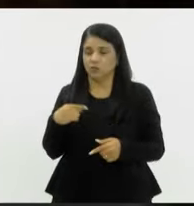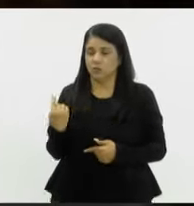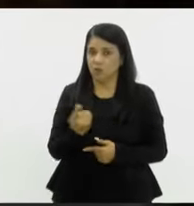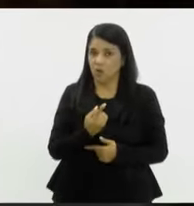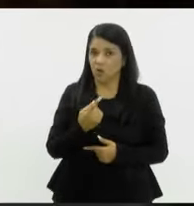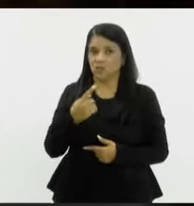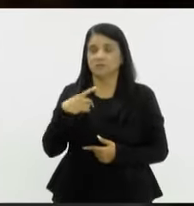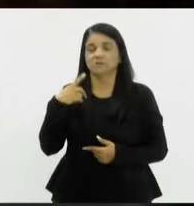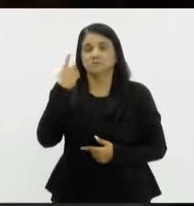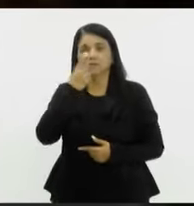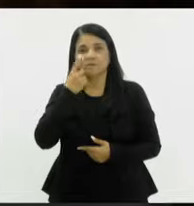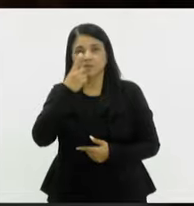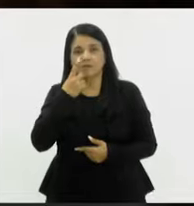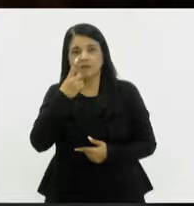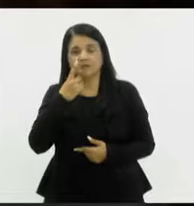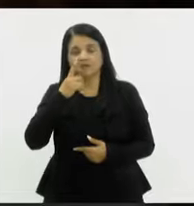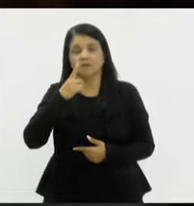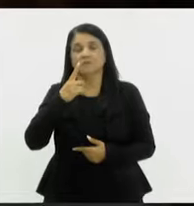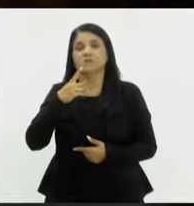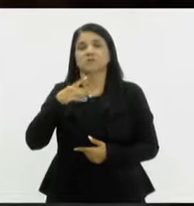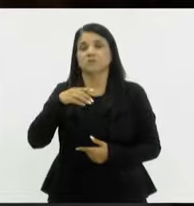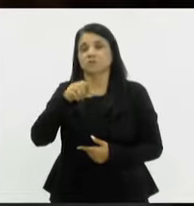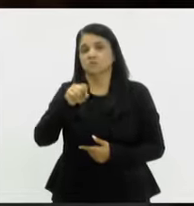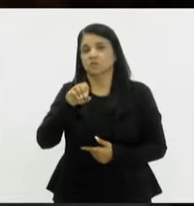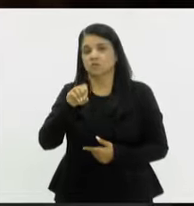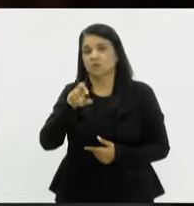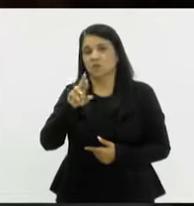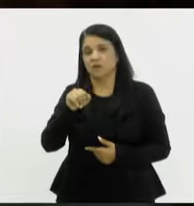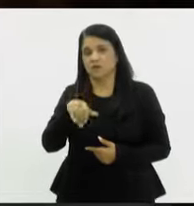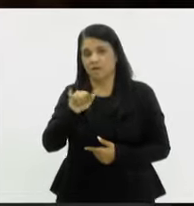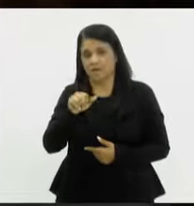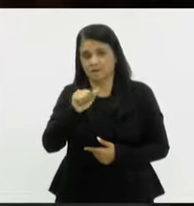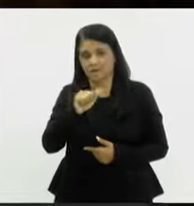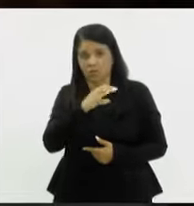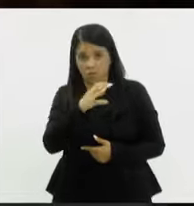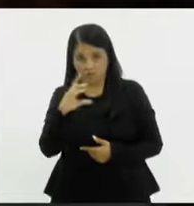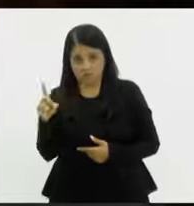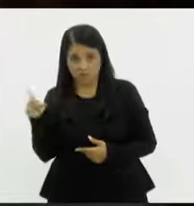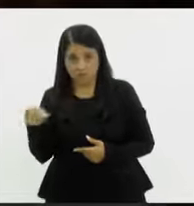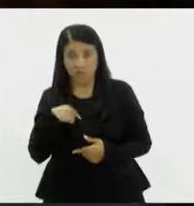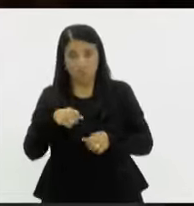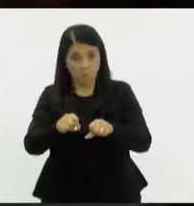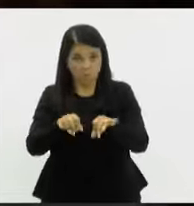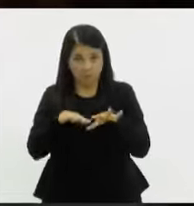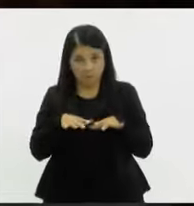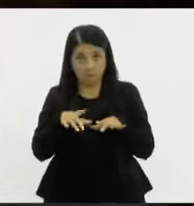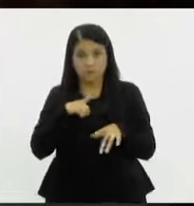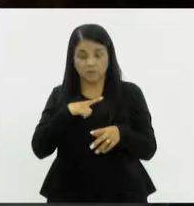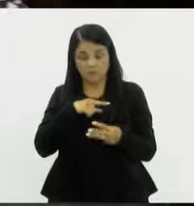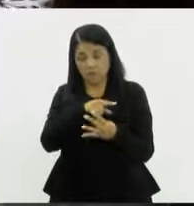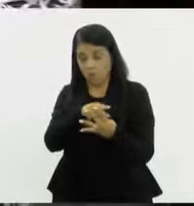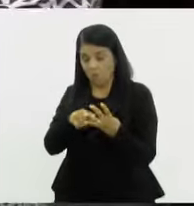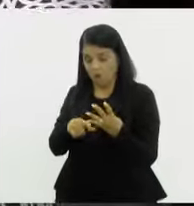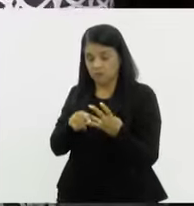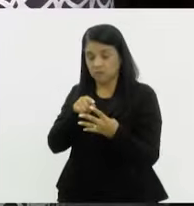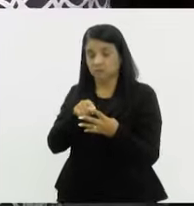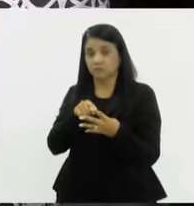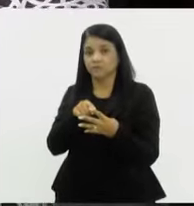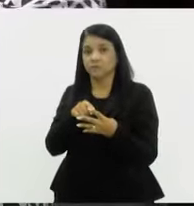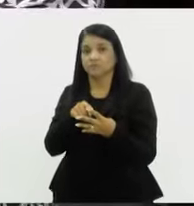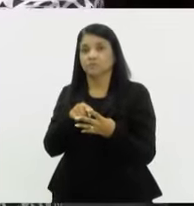Soraia estamos aqui para garantir a vocês que no Parlamento vocês têm pelo menos quatro it Líria cinco